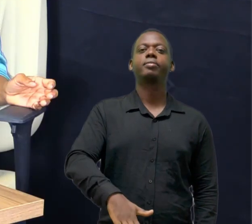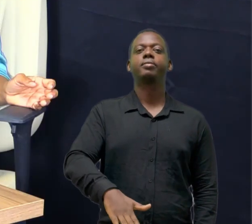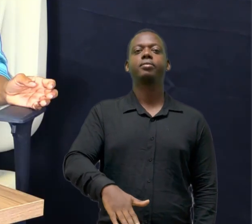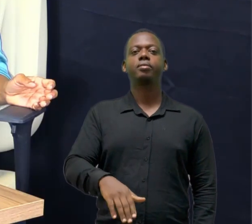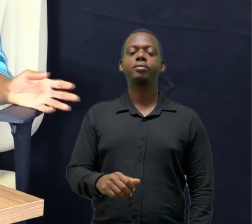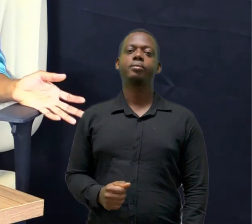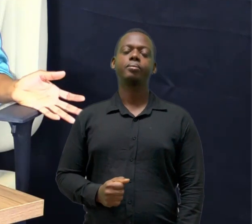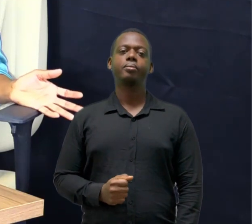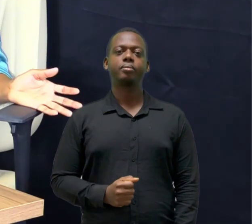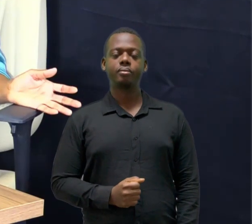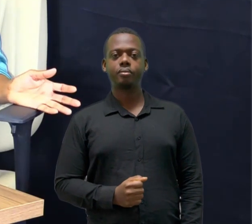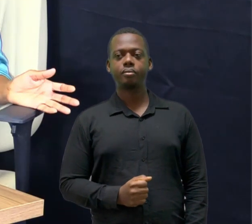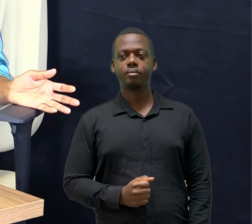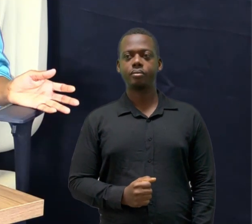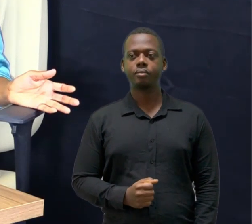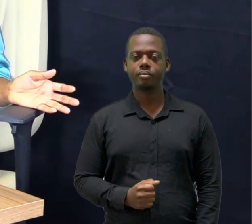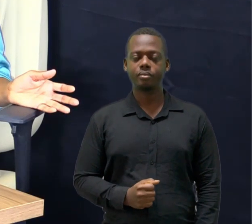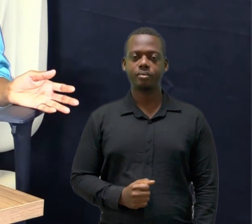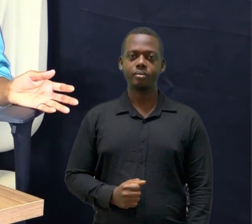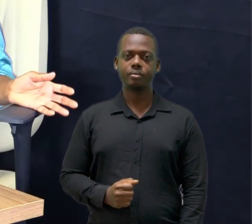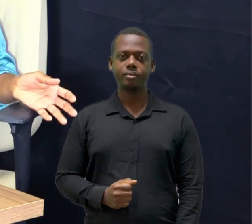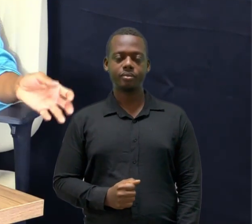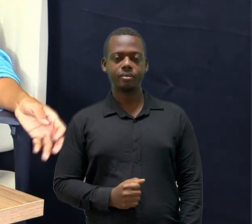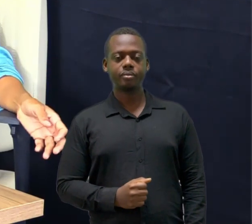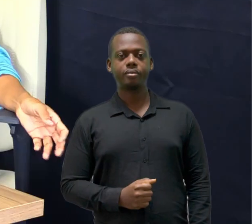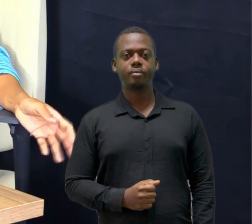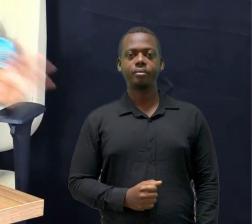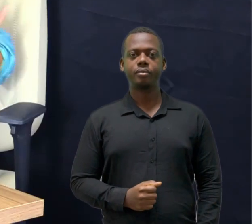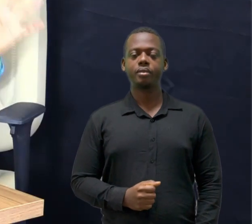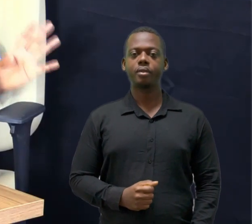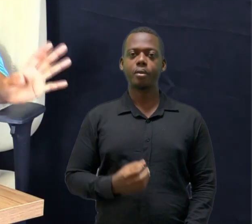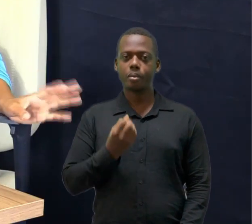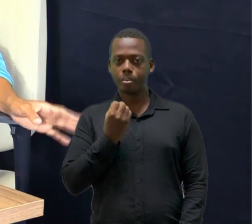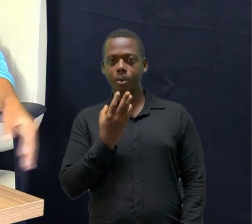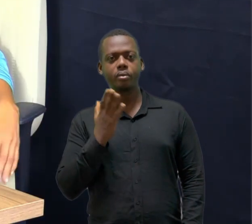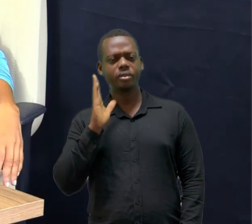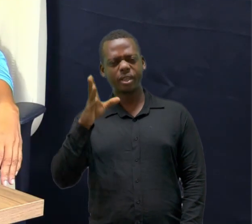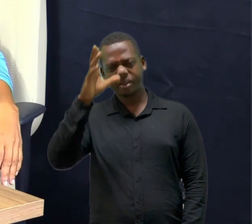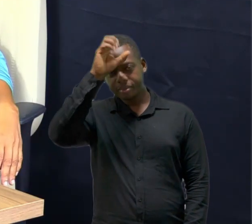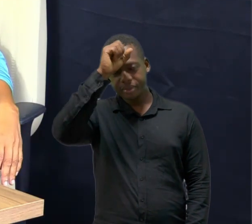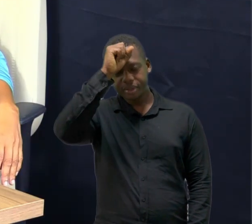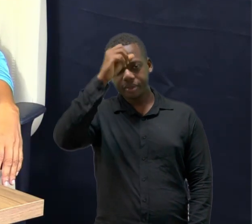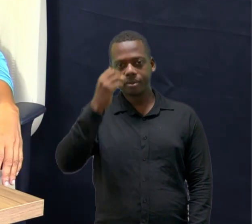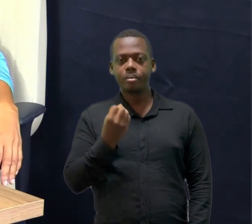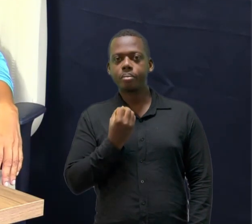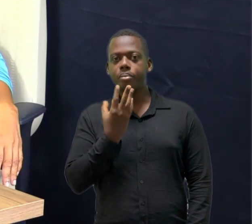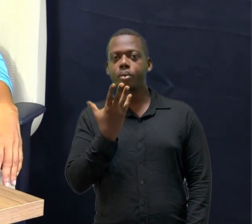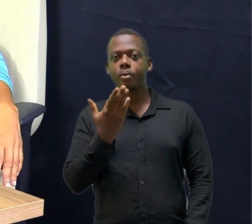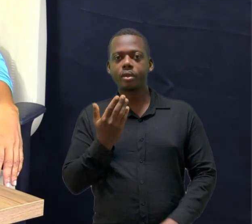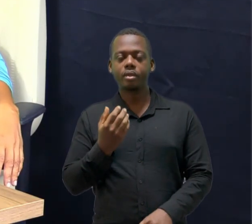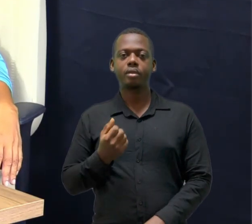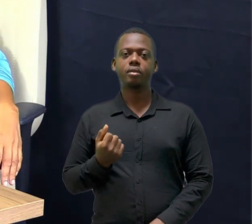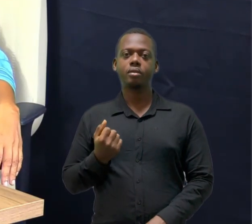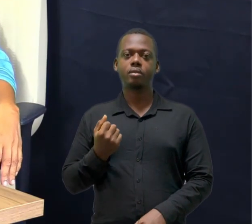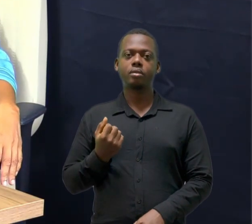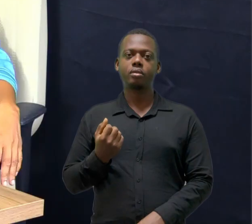tarde. Né? O tarde é bem fácil, né? Bem tranquilo. Fácil, né? Então, o bom você já aprendeu, né? Então, boa